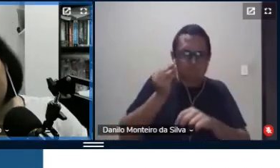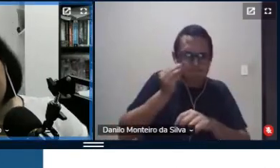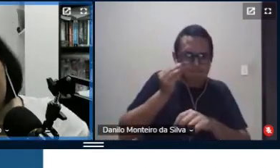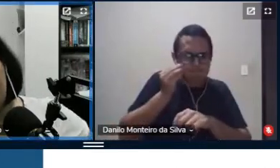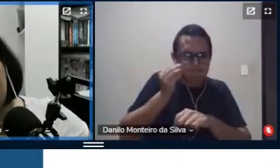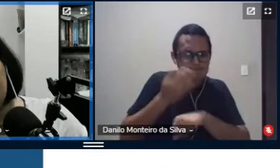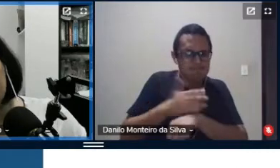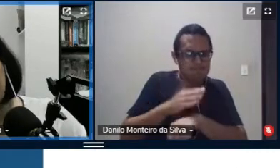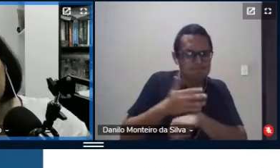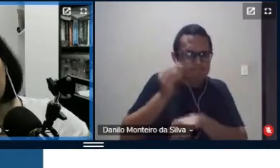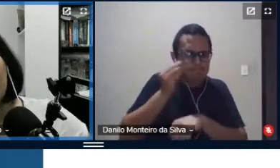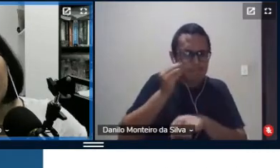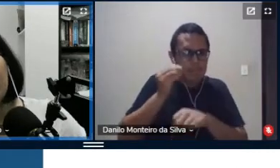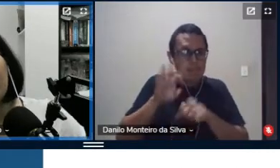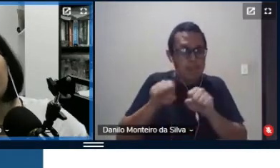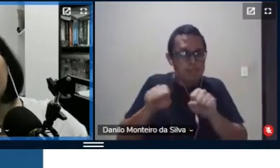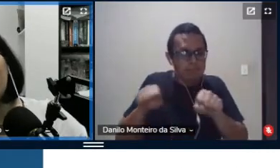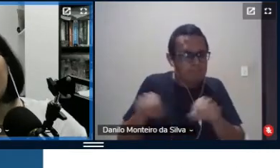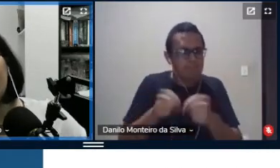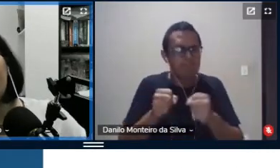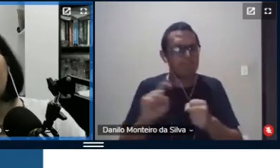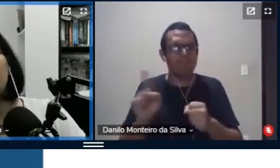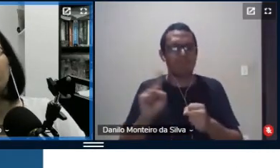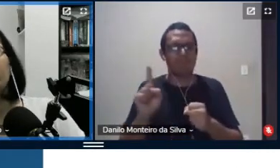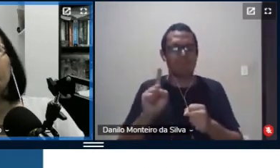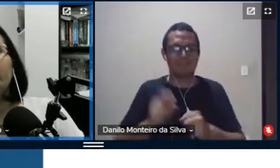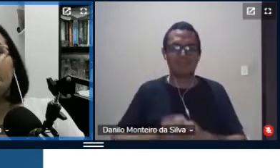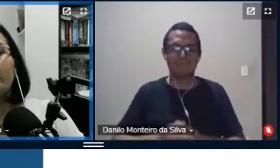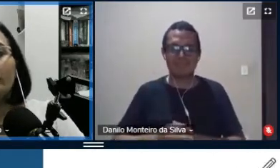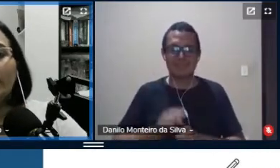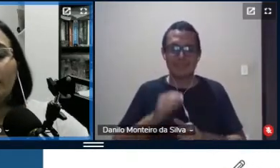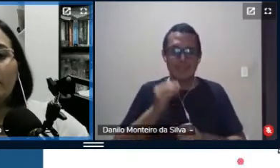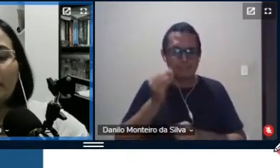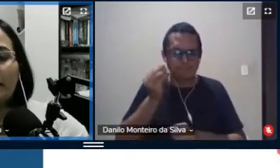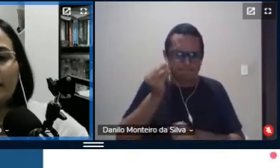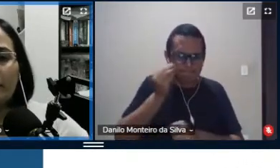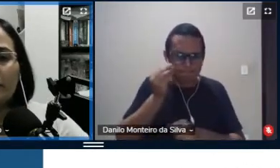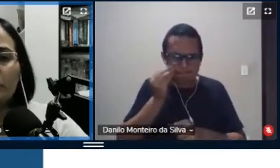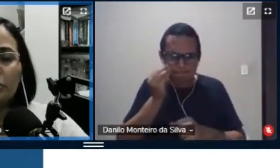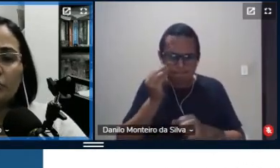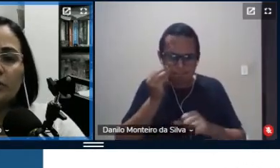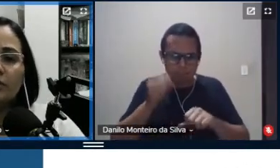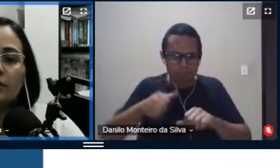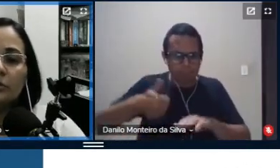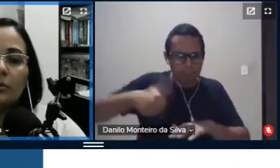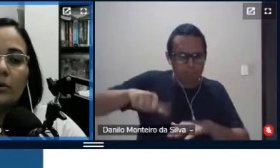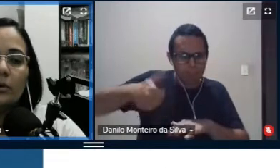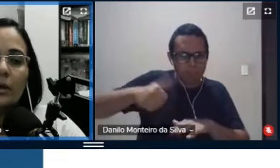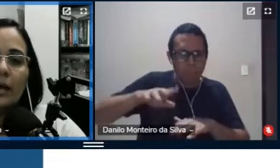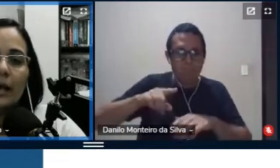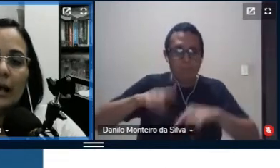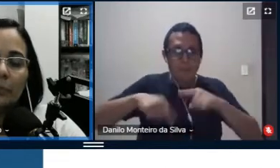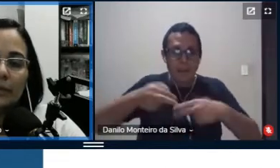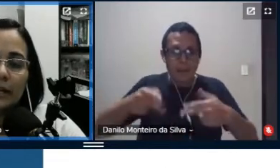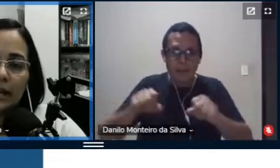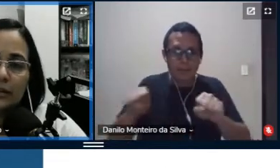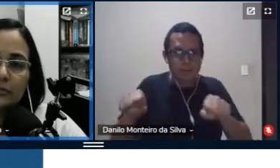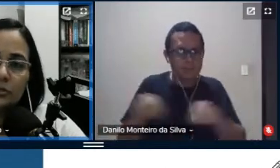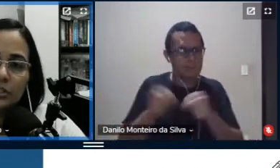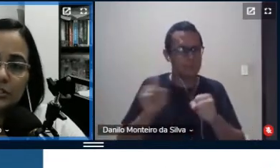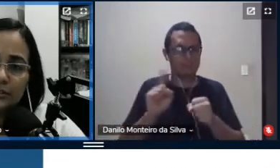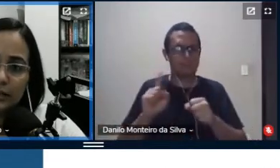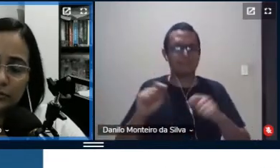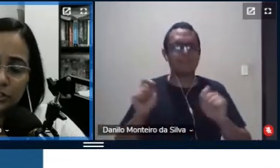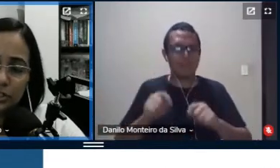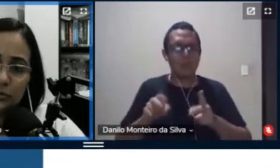São aqueles ensaios que a gente realiza no material e o que o material ainda continua sendo